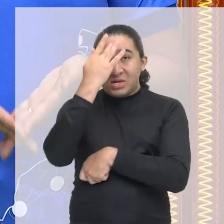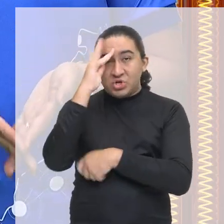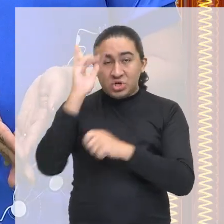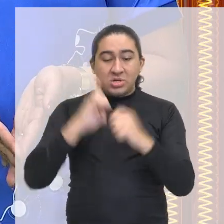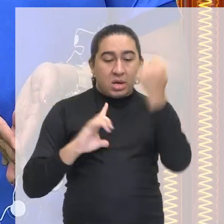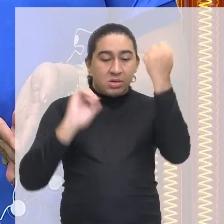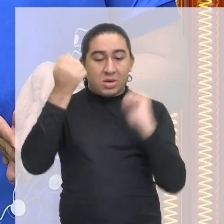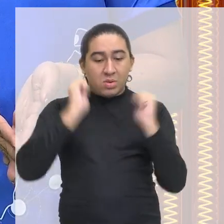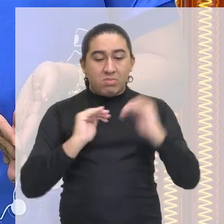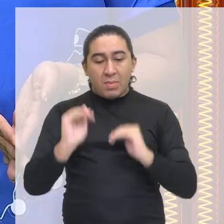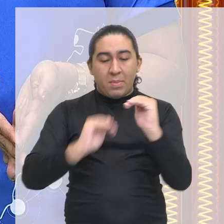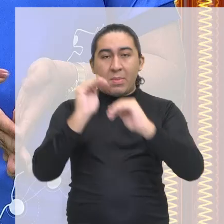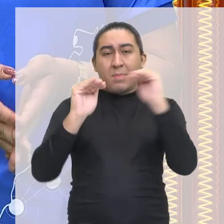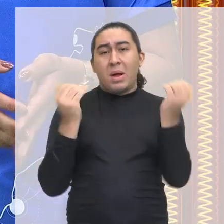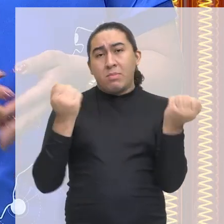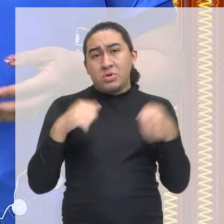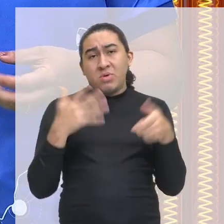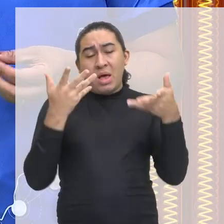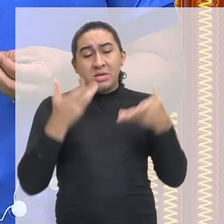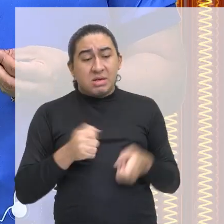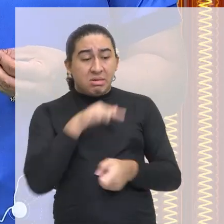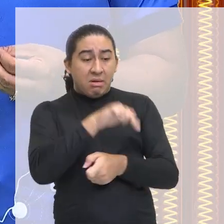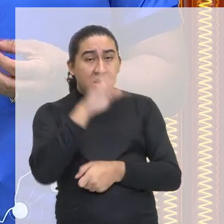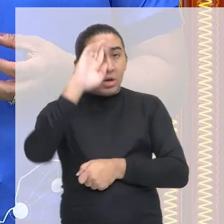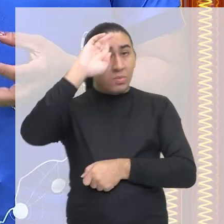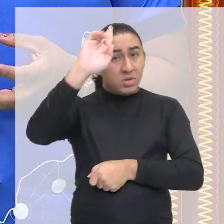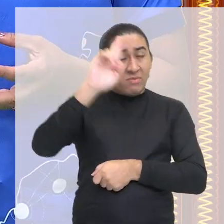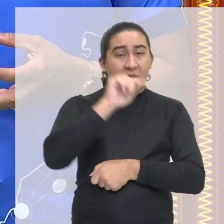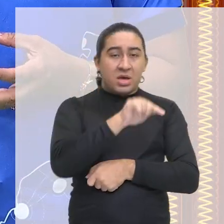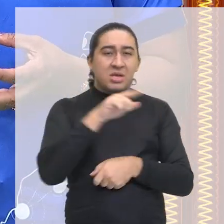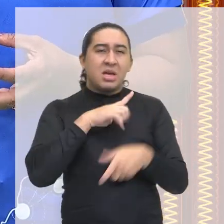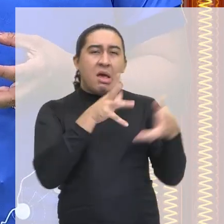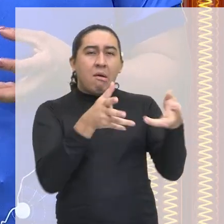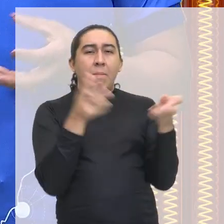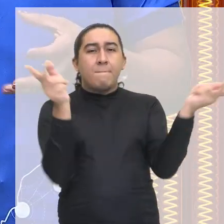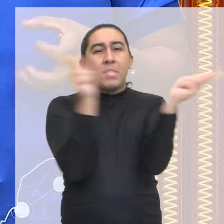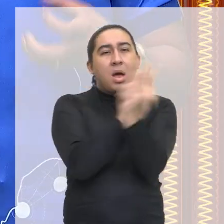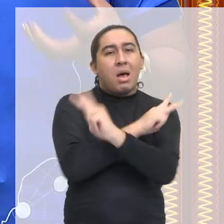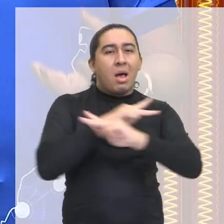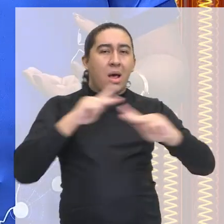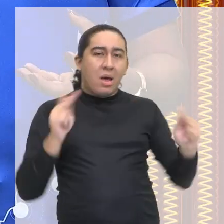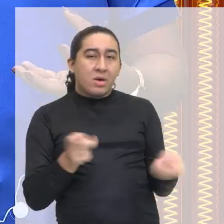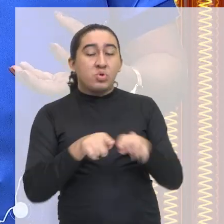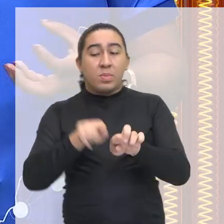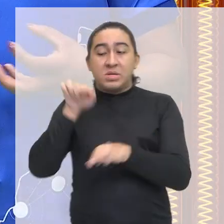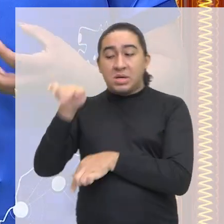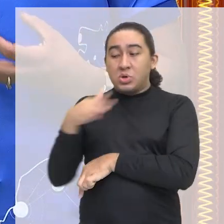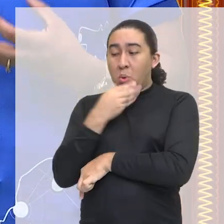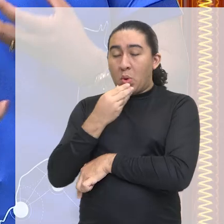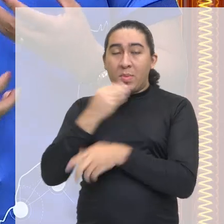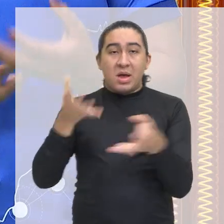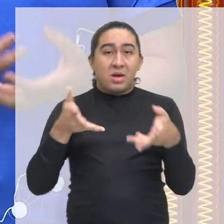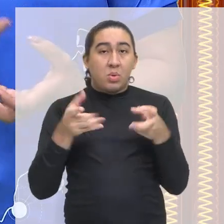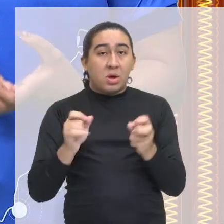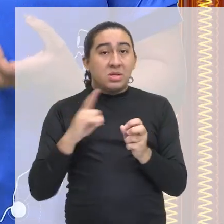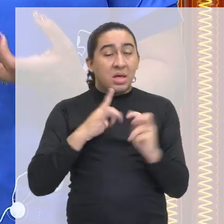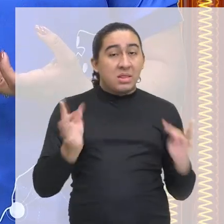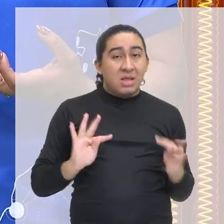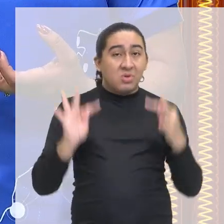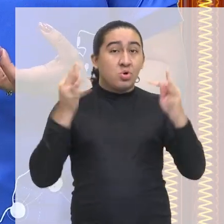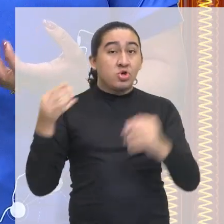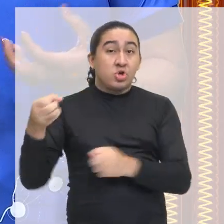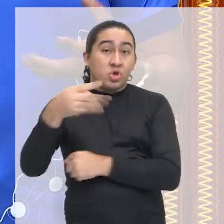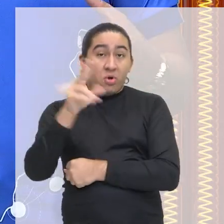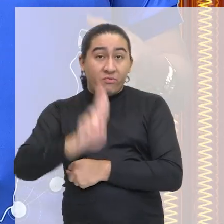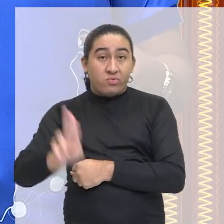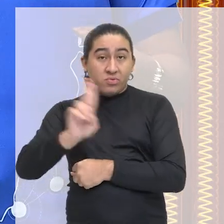e começou a aceitar a liderança de Gandhi. Então Gandhi é o pacifista, né? E Nero, ele tinha uma visão de querer modernizar